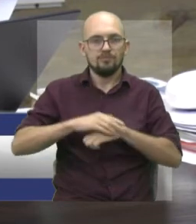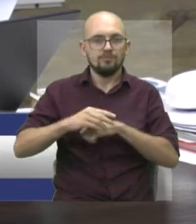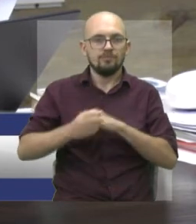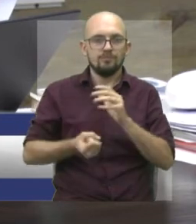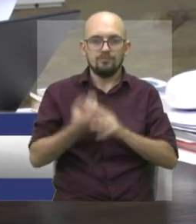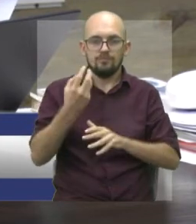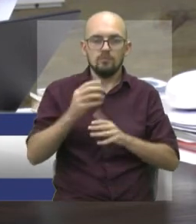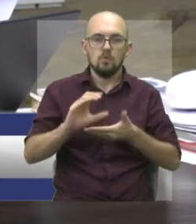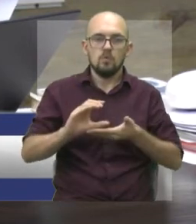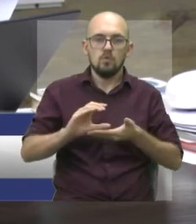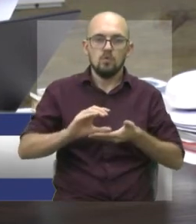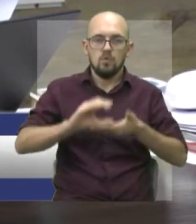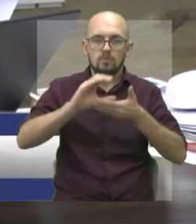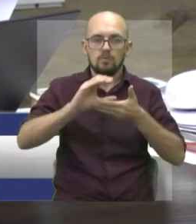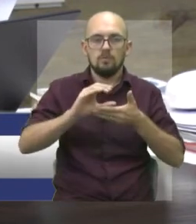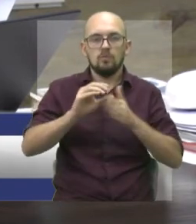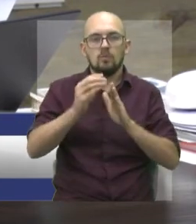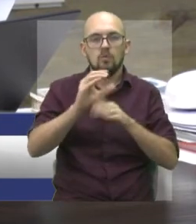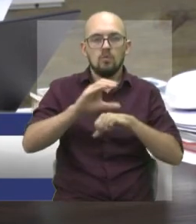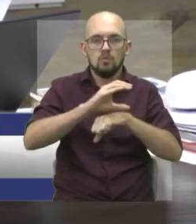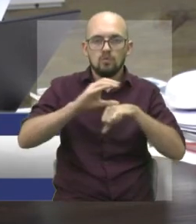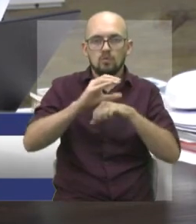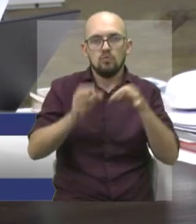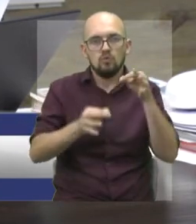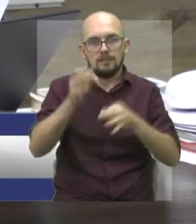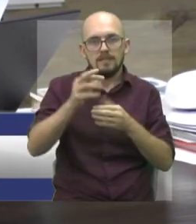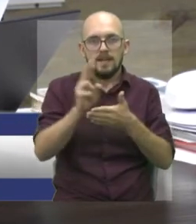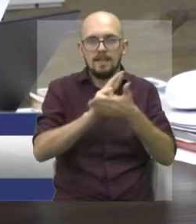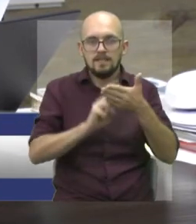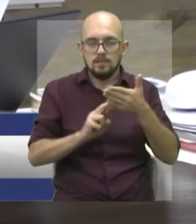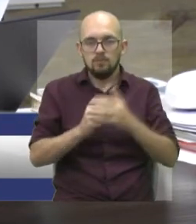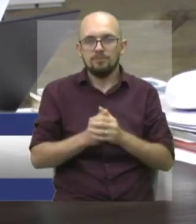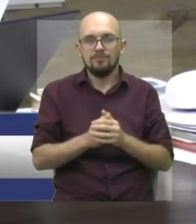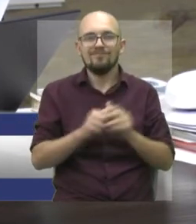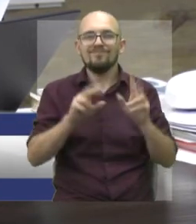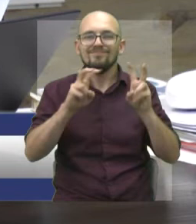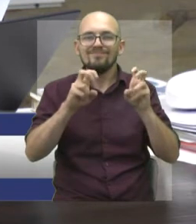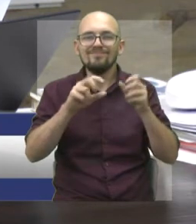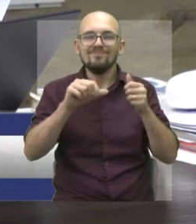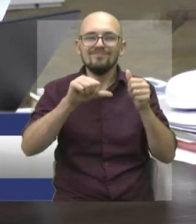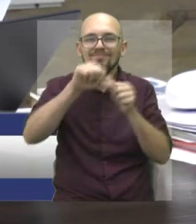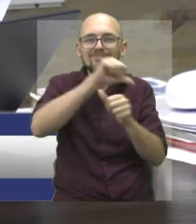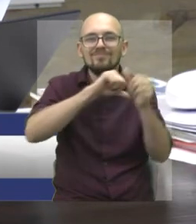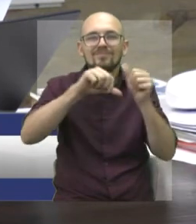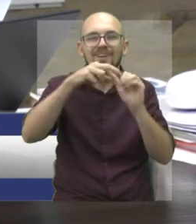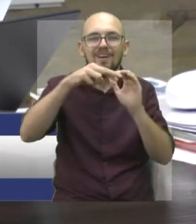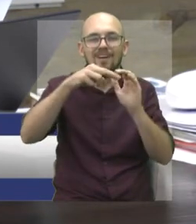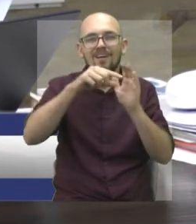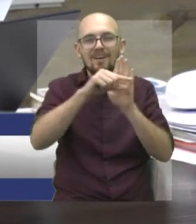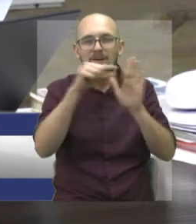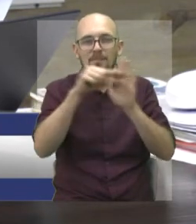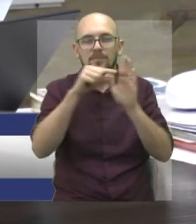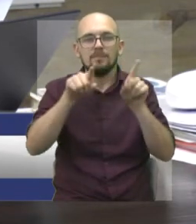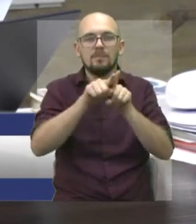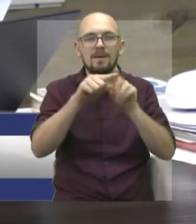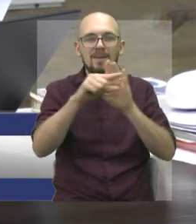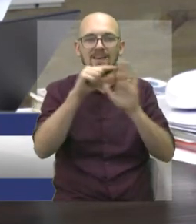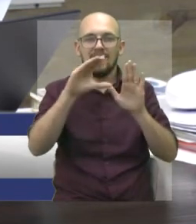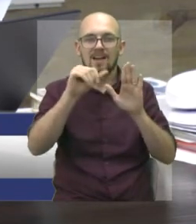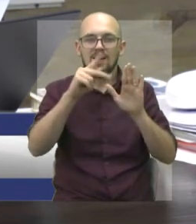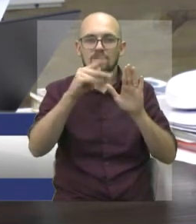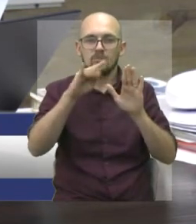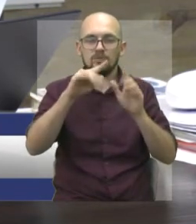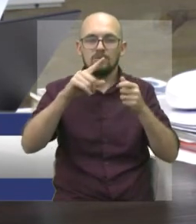de Constituição, Justiça e Redação. Altera a redação da emenda e do capto do artigo 1º do projeto de lei complementar